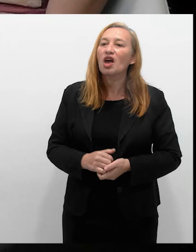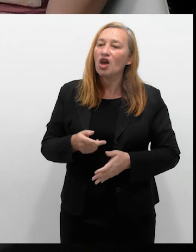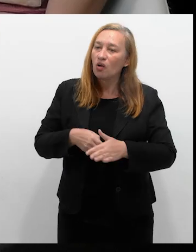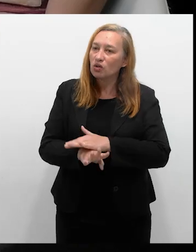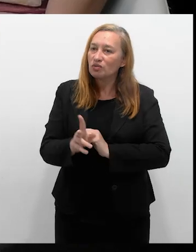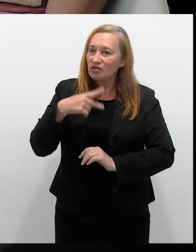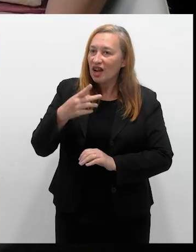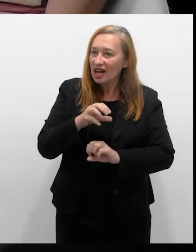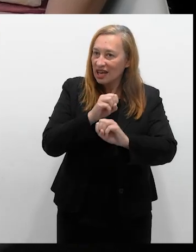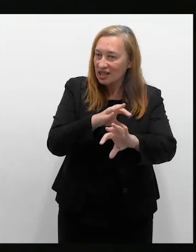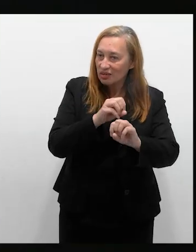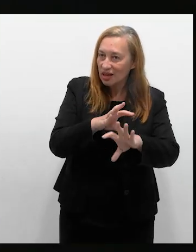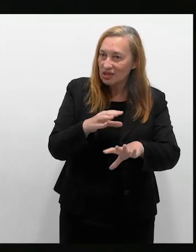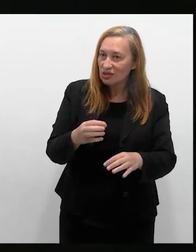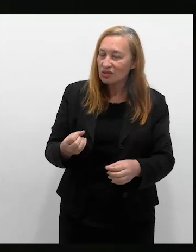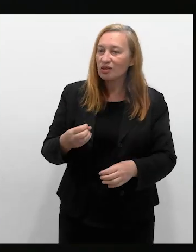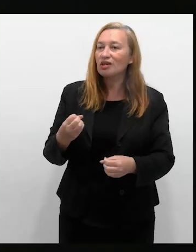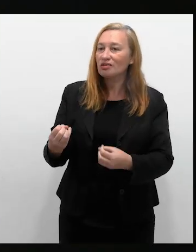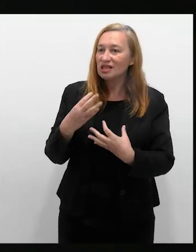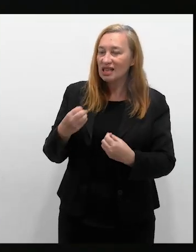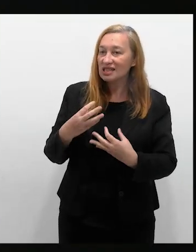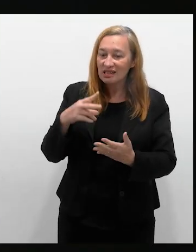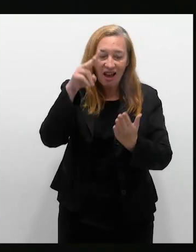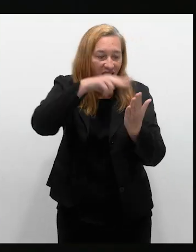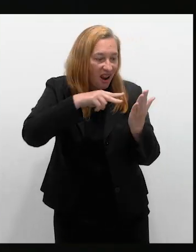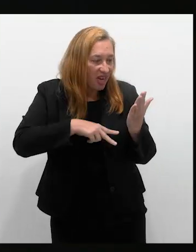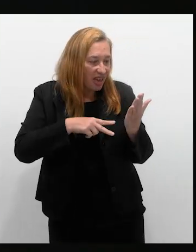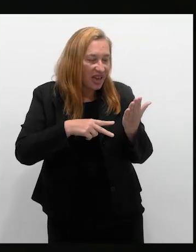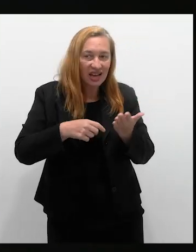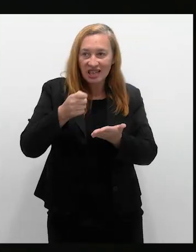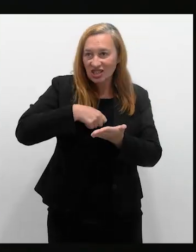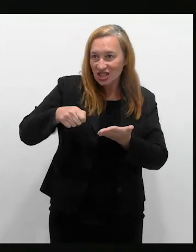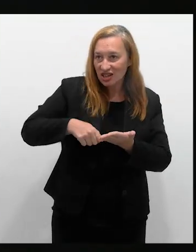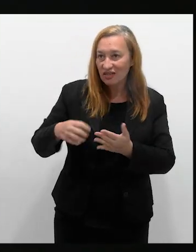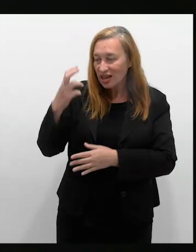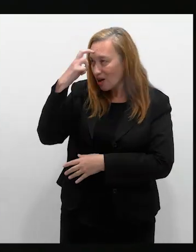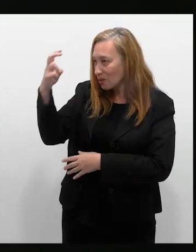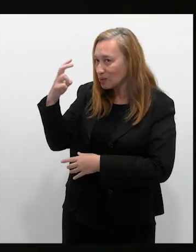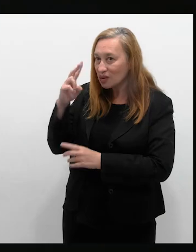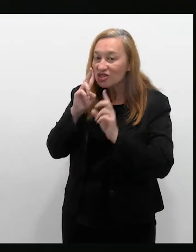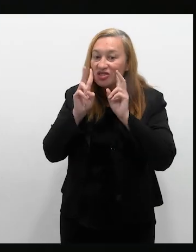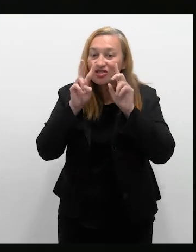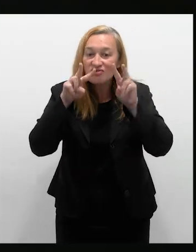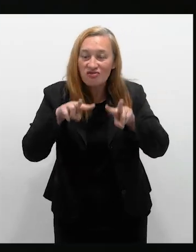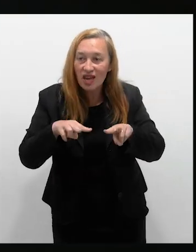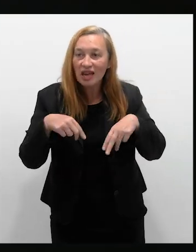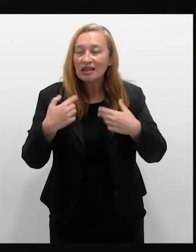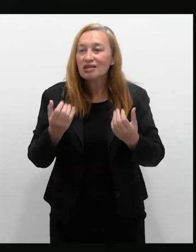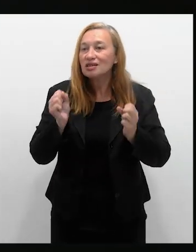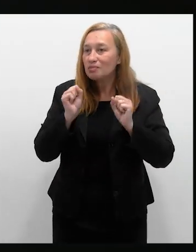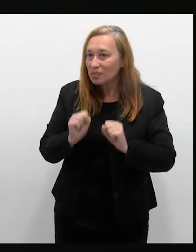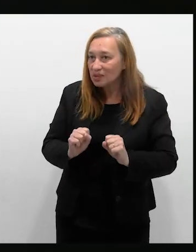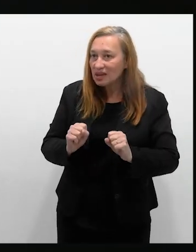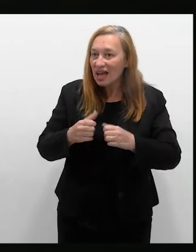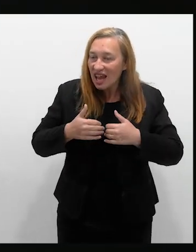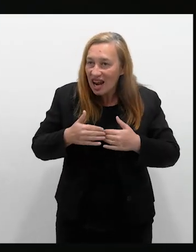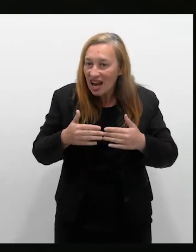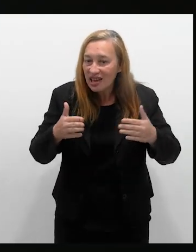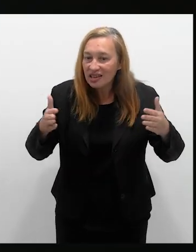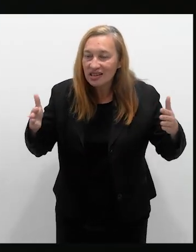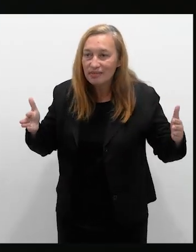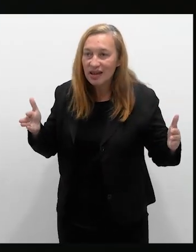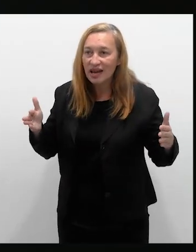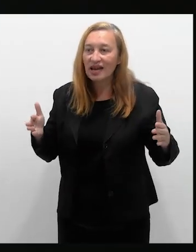É incrível. Eu costumo dizer que a educação ensina a gente a ler e a escrever, e a cultura ensina a gente a enxergar. Né? Com Então, se a certeza.